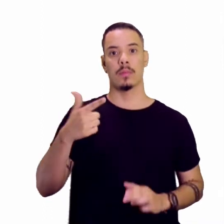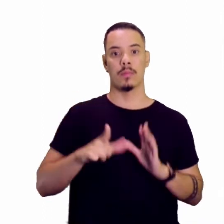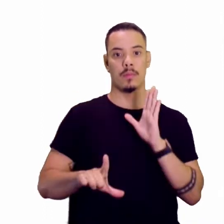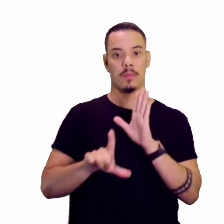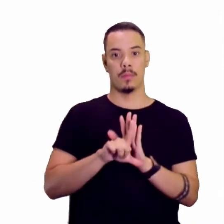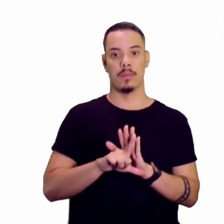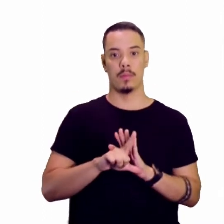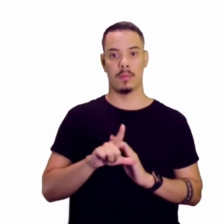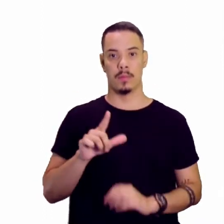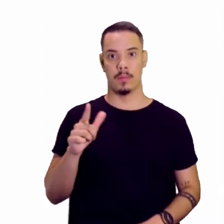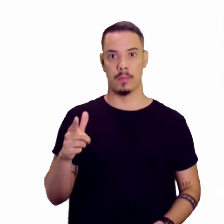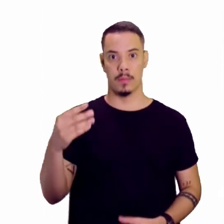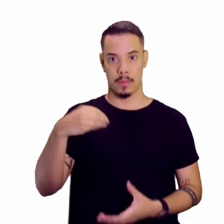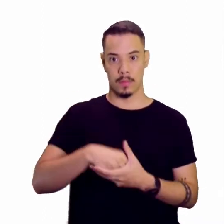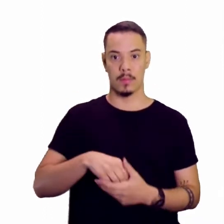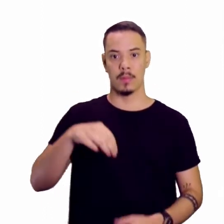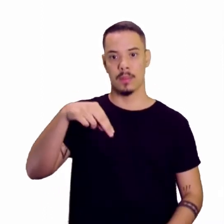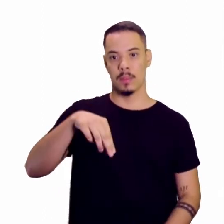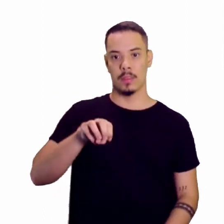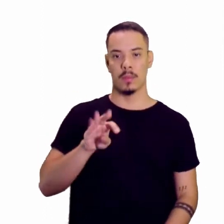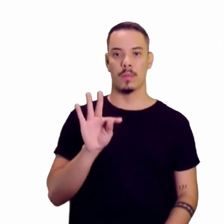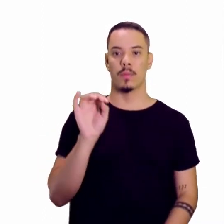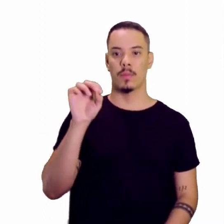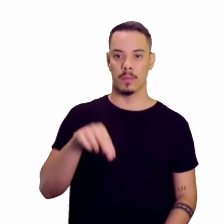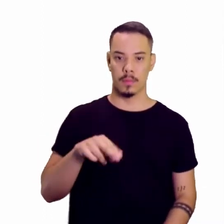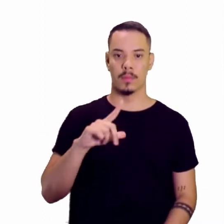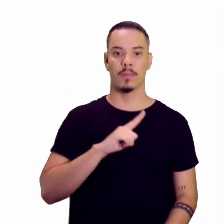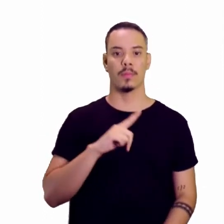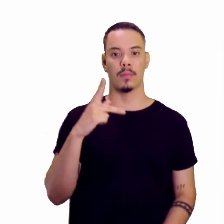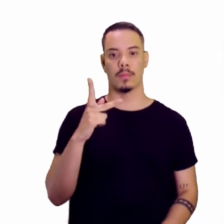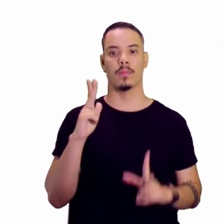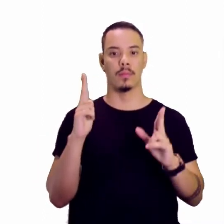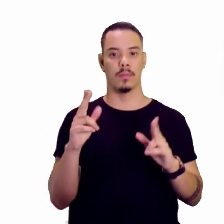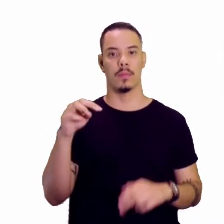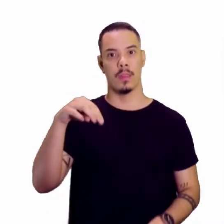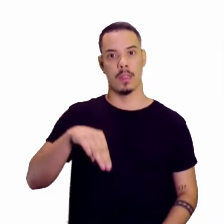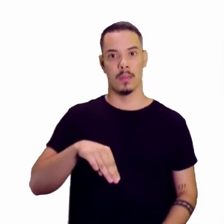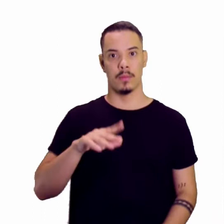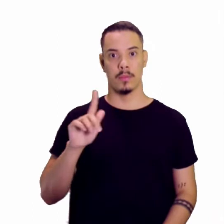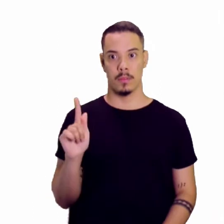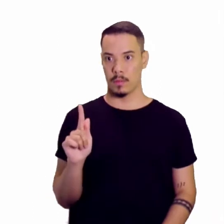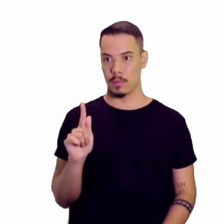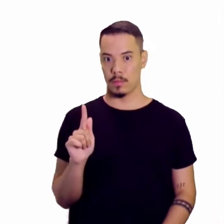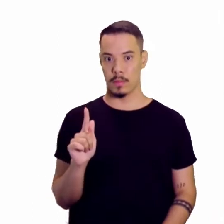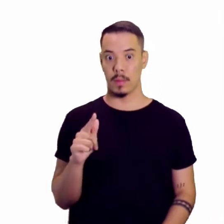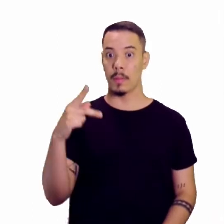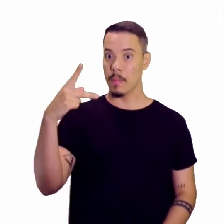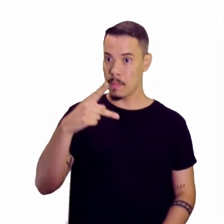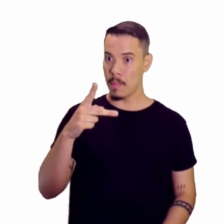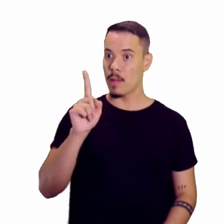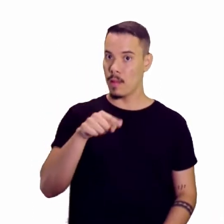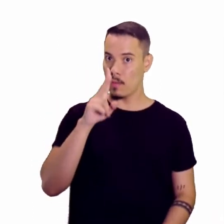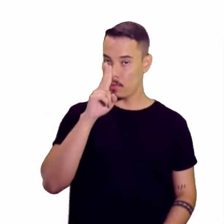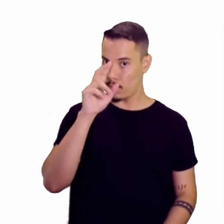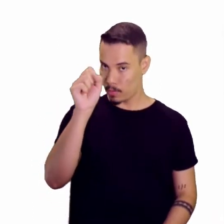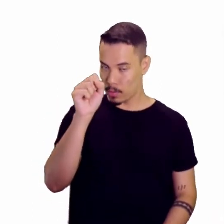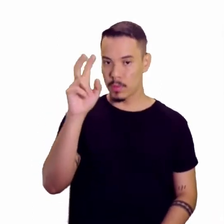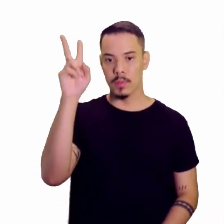de Newton, o que é que nós temos? Olha bem, P é igual a M vezes G. P é uma força, lembrando que é a